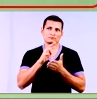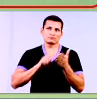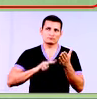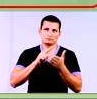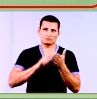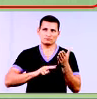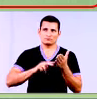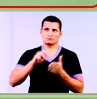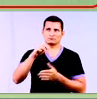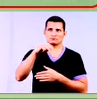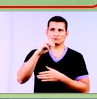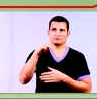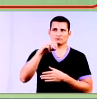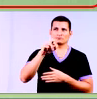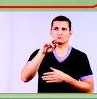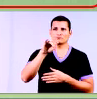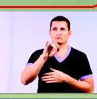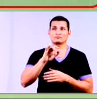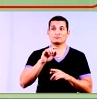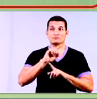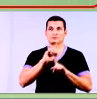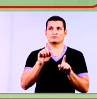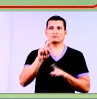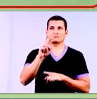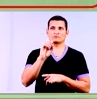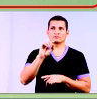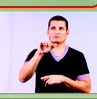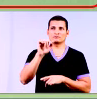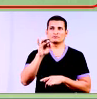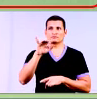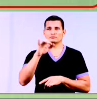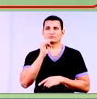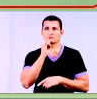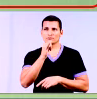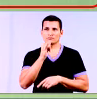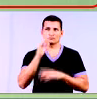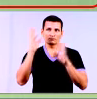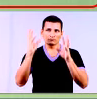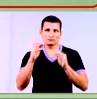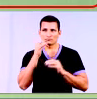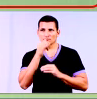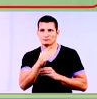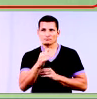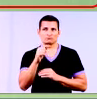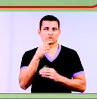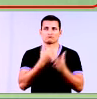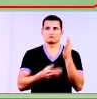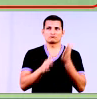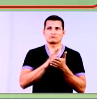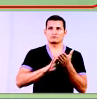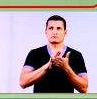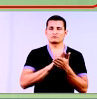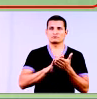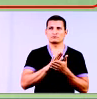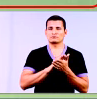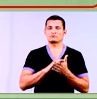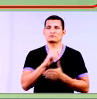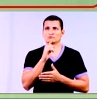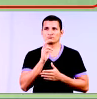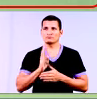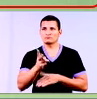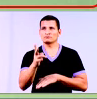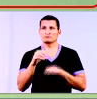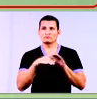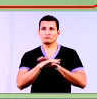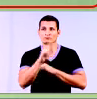ela é não volátil, ou seja, isso aqui quando eu desligo o computador eu não perco, ela fica guardada para sempre, foi guardado lá no fabricante,